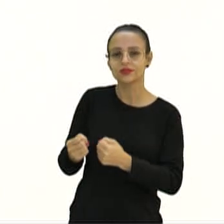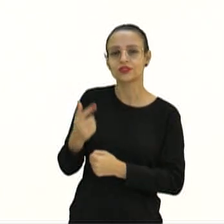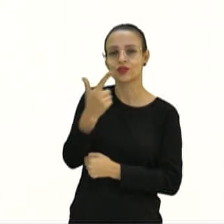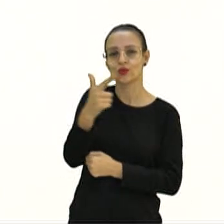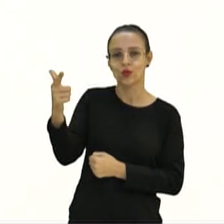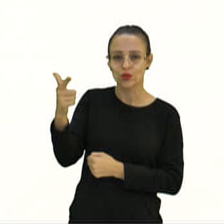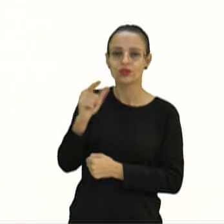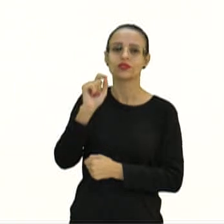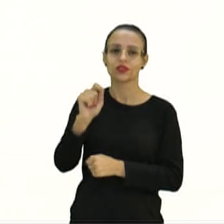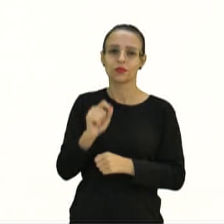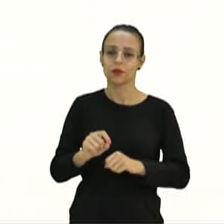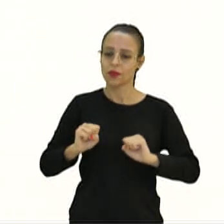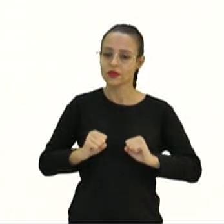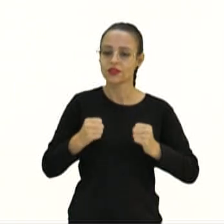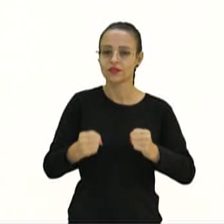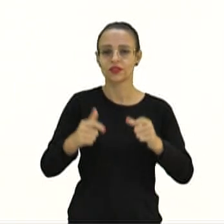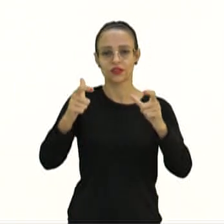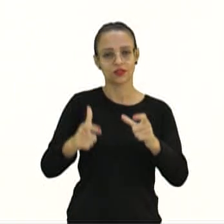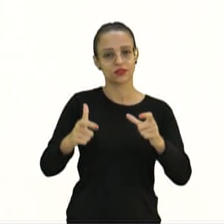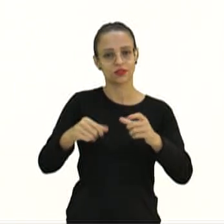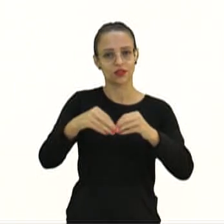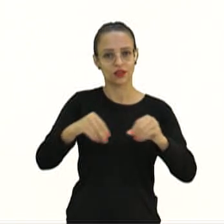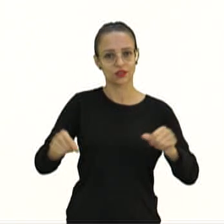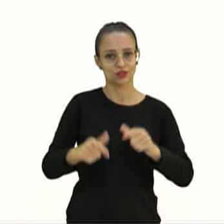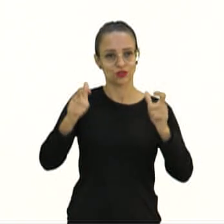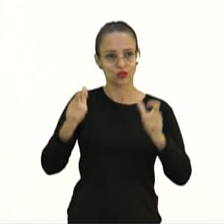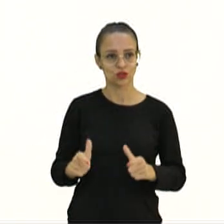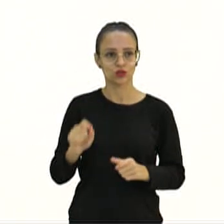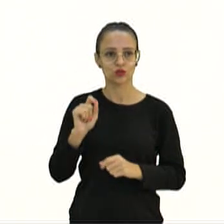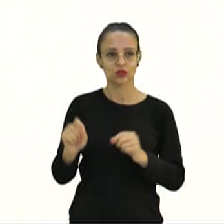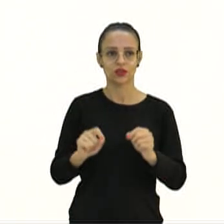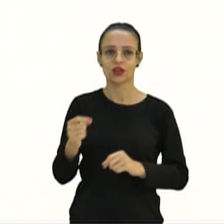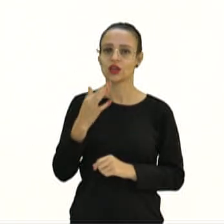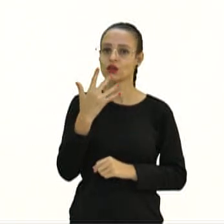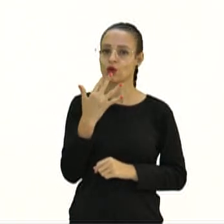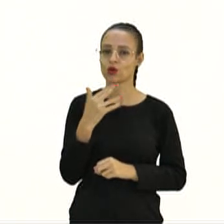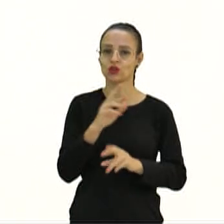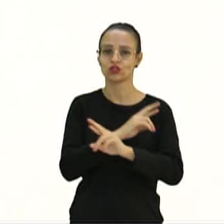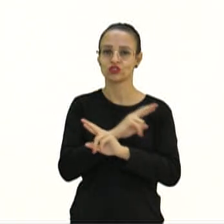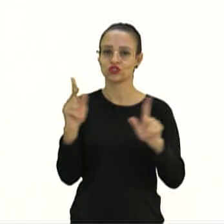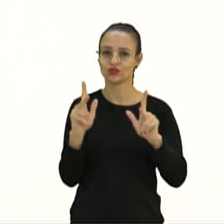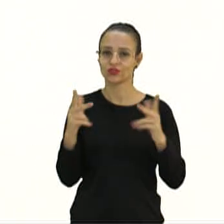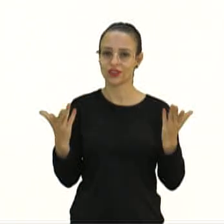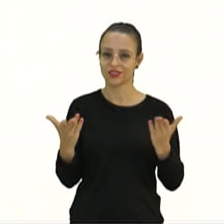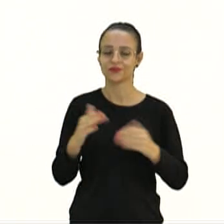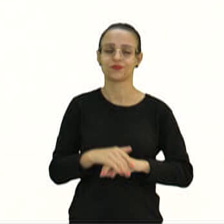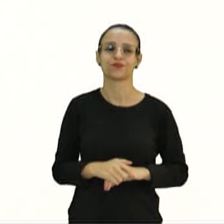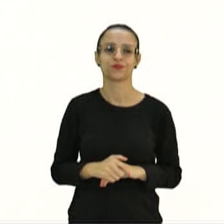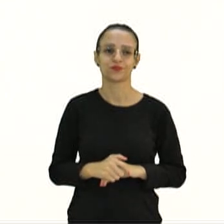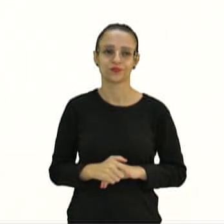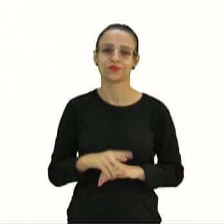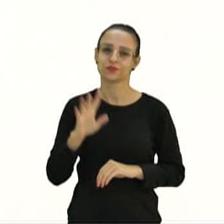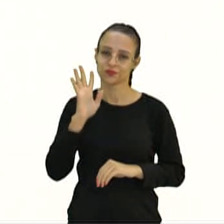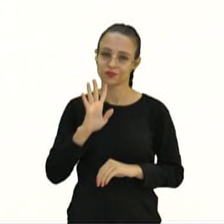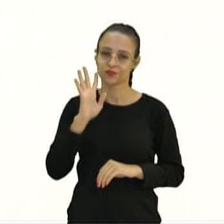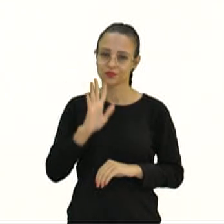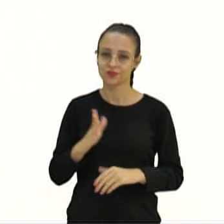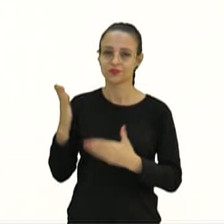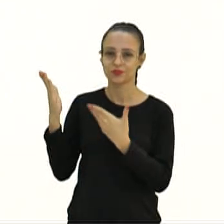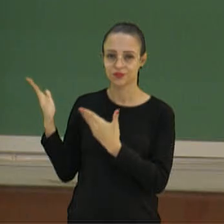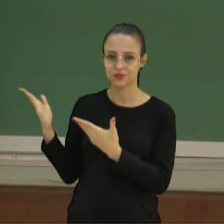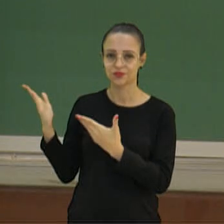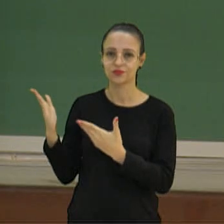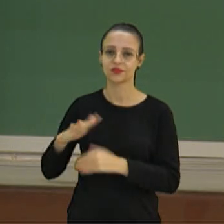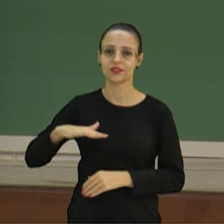o território deles. Tipo, ele quer dizer, esse território é meu, então ele vai fazer uma coloração diferente no corpo dele. Então olha que legal